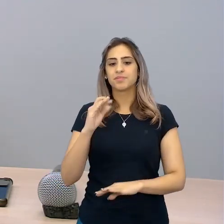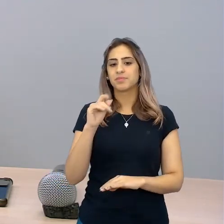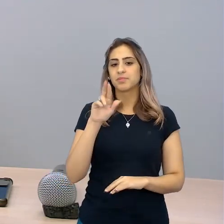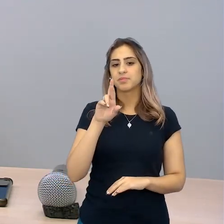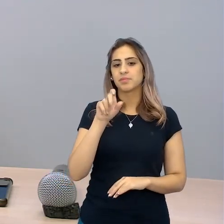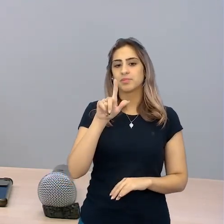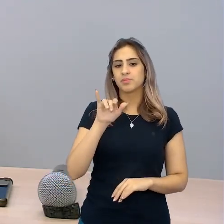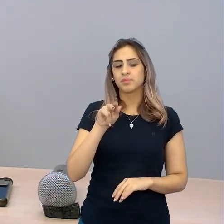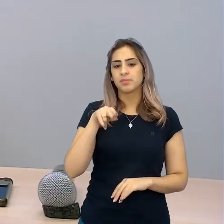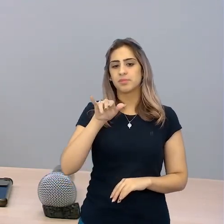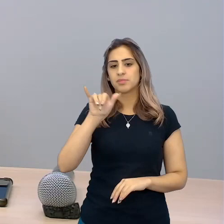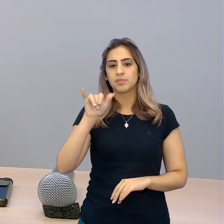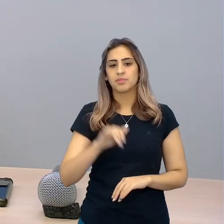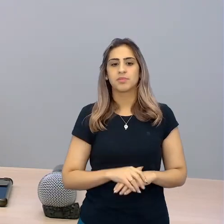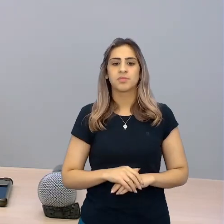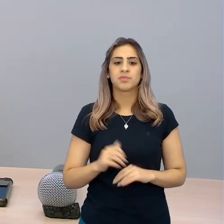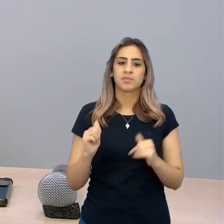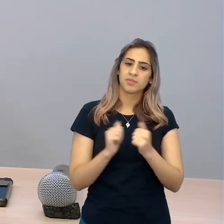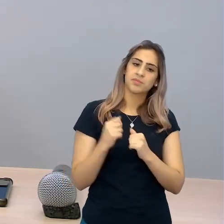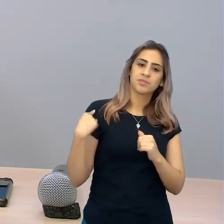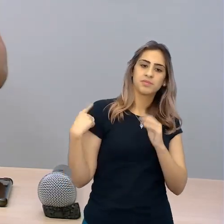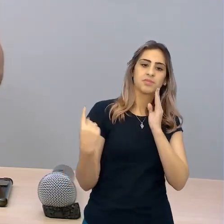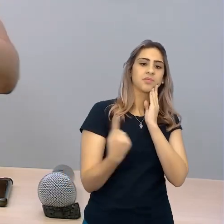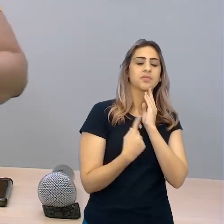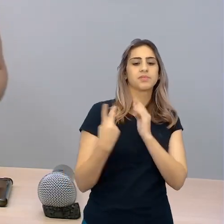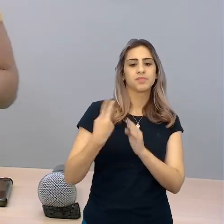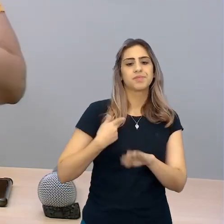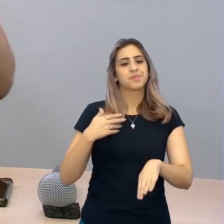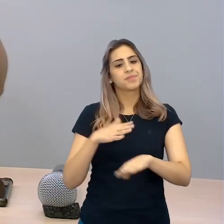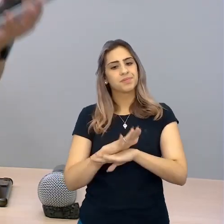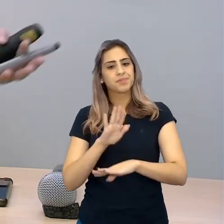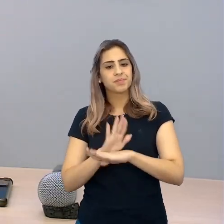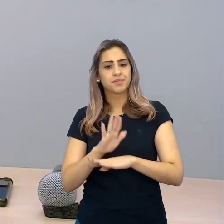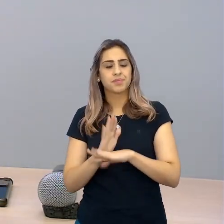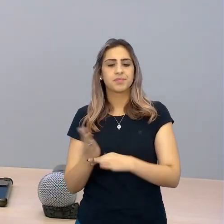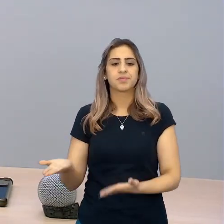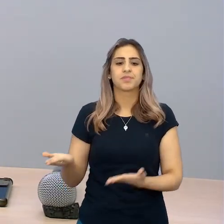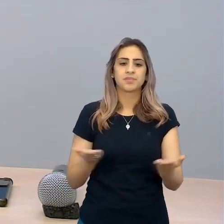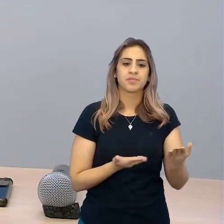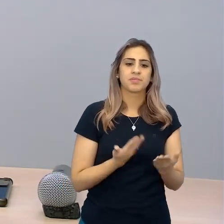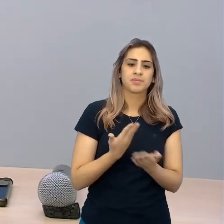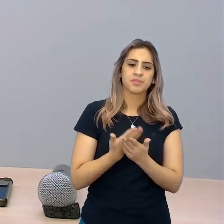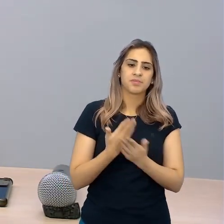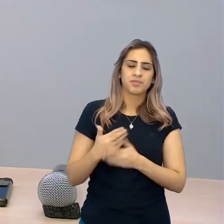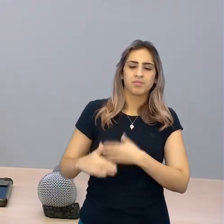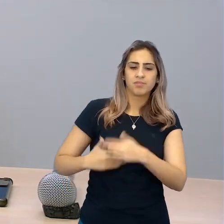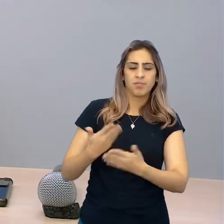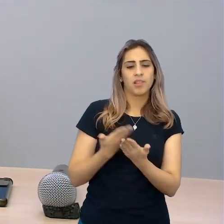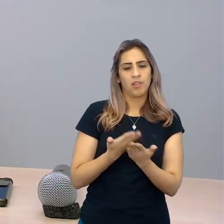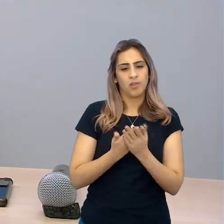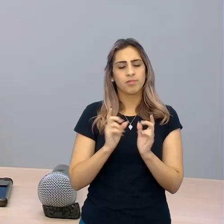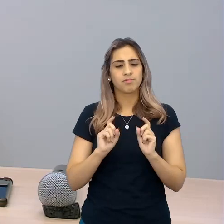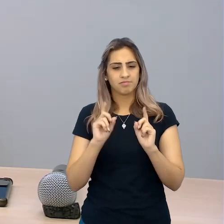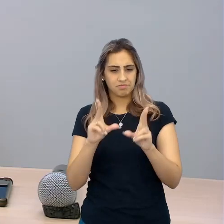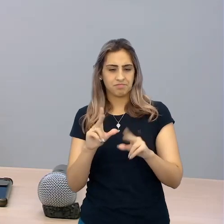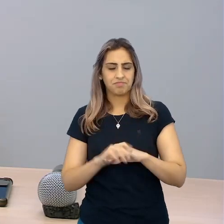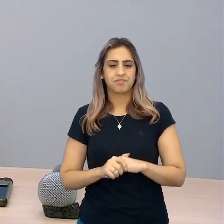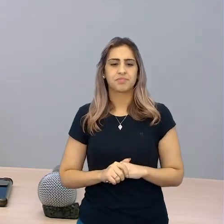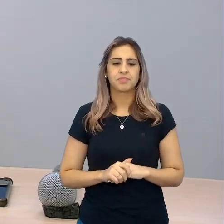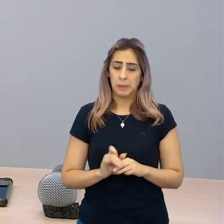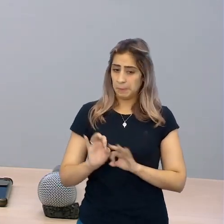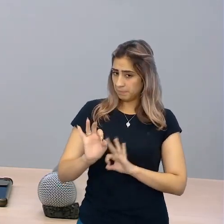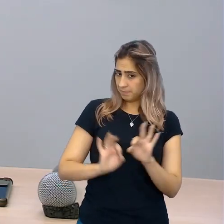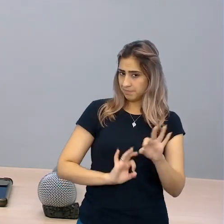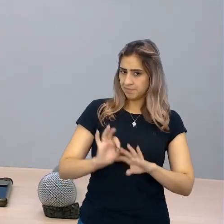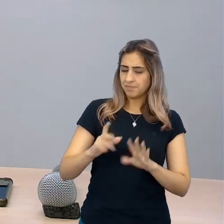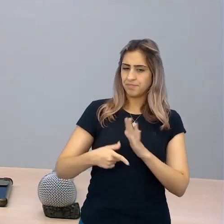Tô colando ali, ó. Caroline vai estar aqui com a gente, tá bom? As duas estão ajudando a gente aí nesse decorrer dessa aula legal que a gente tem aqui. Certo, Osmar? Certíssimo. Preparado?